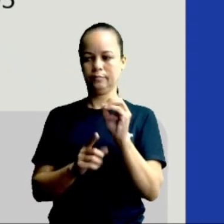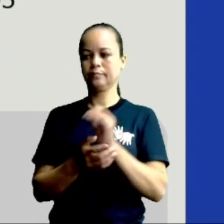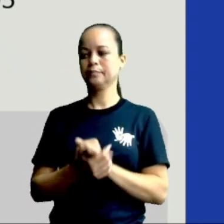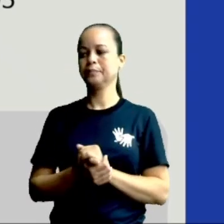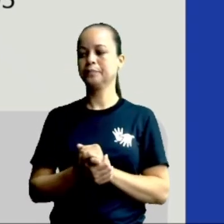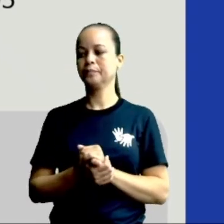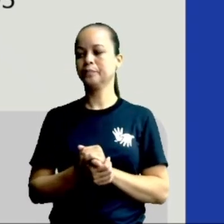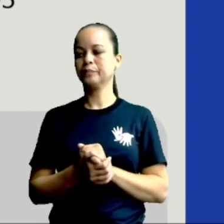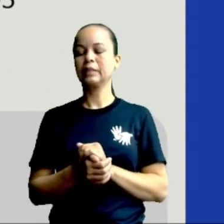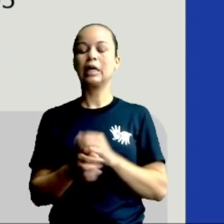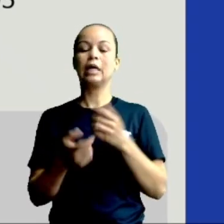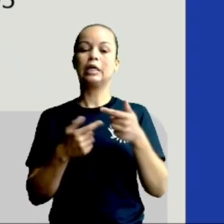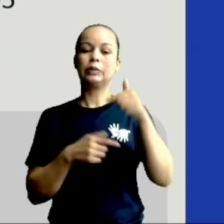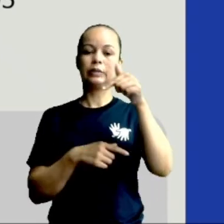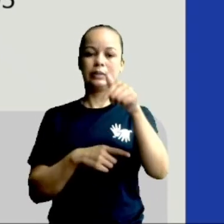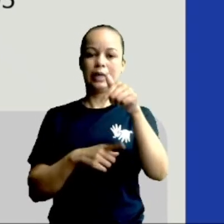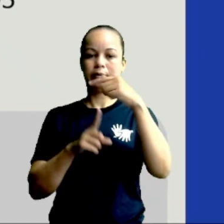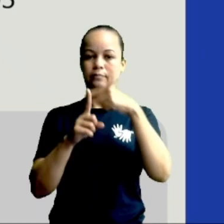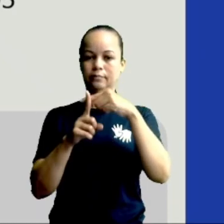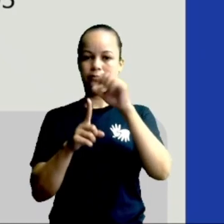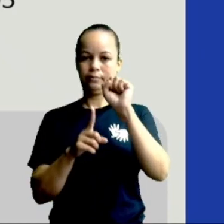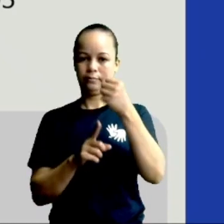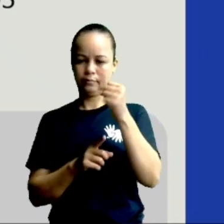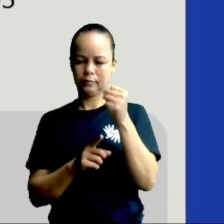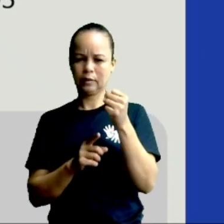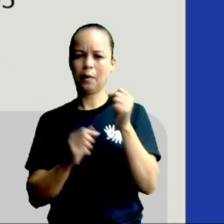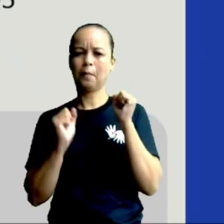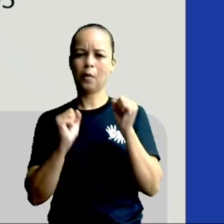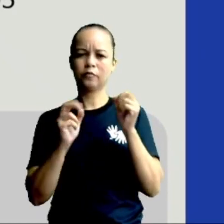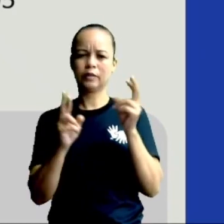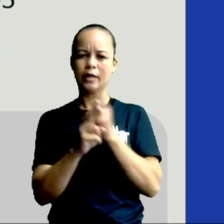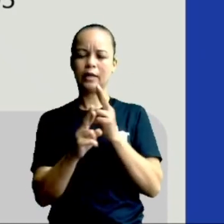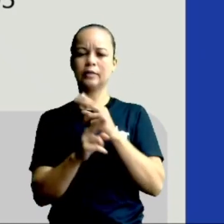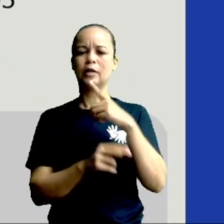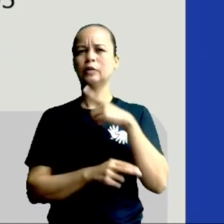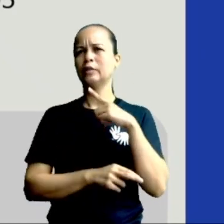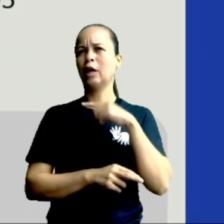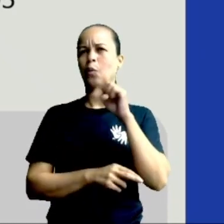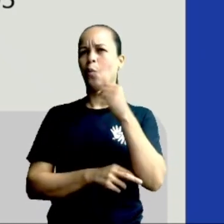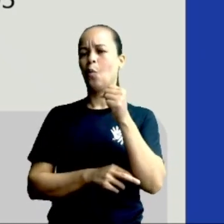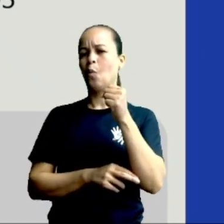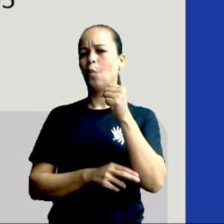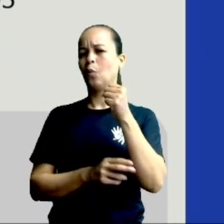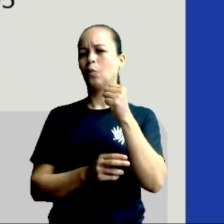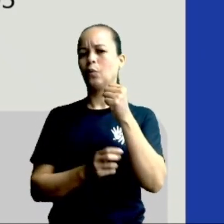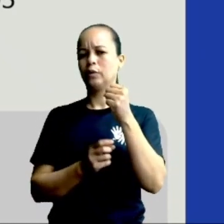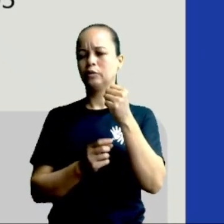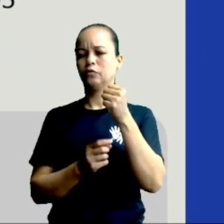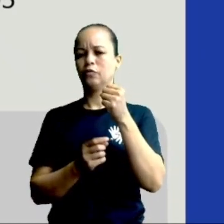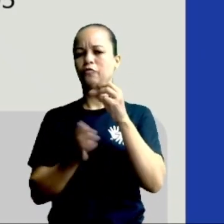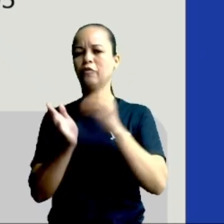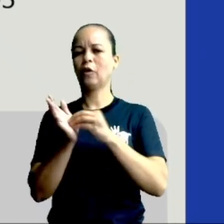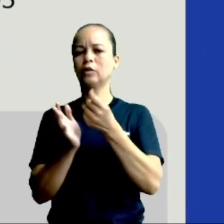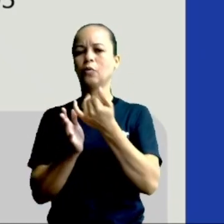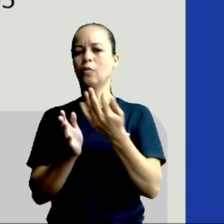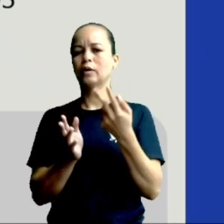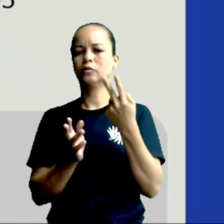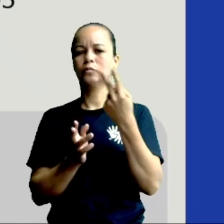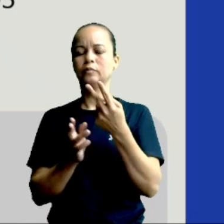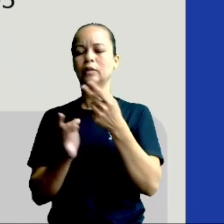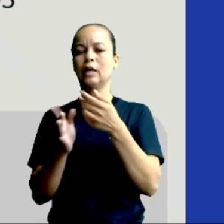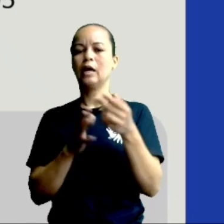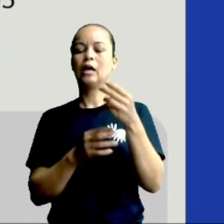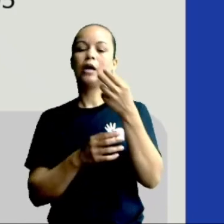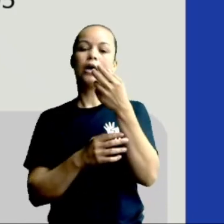o 7 mais 8, eu posso fazer aquela relação. Eu tenho 8. Quanto é que falta para completar o 8 aí? Não é 2? Tira os 2